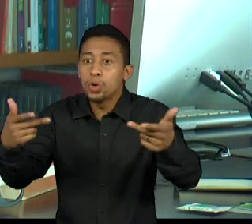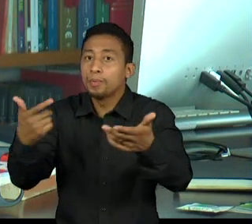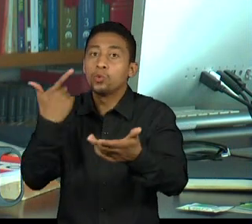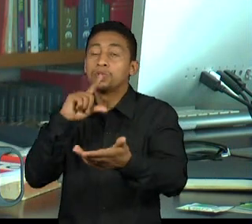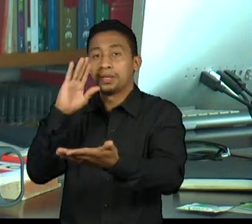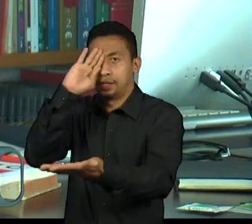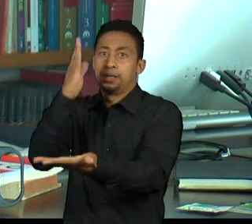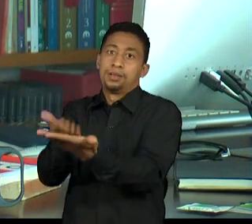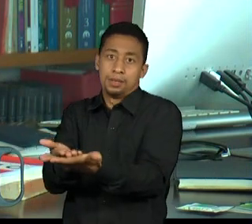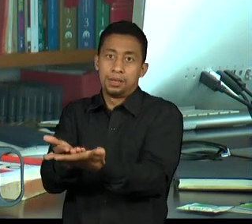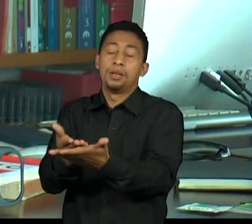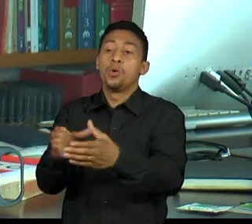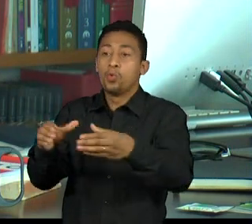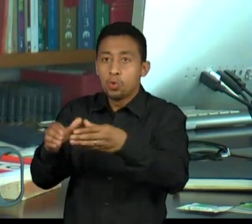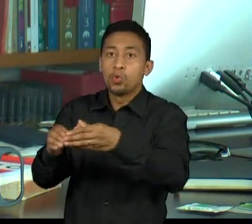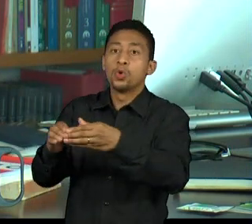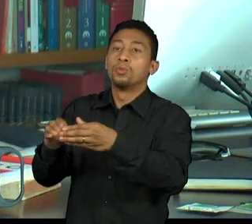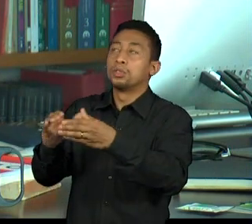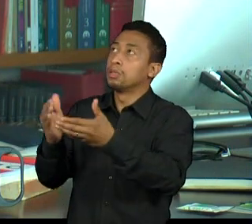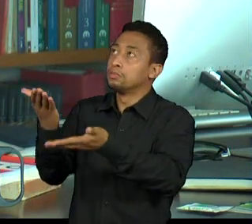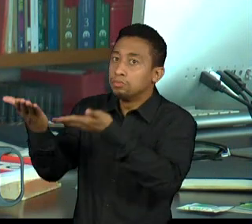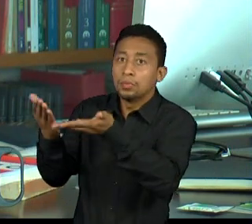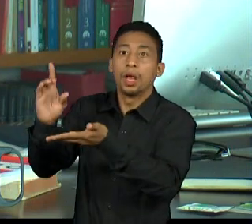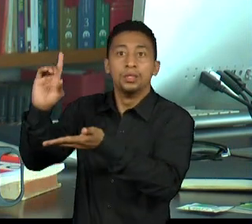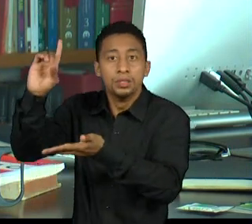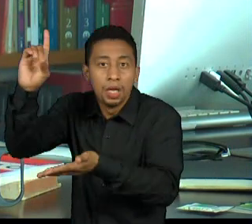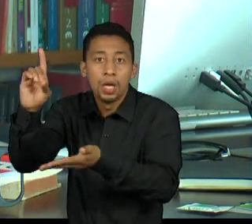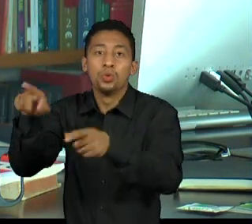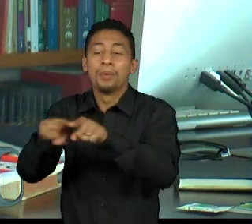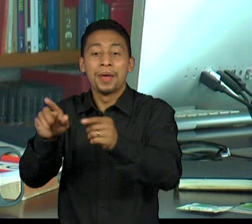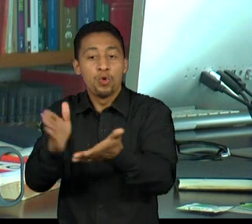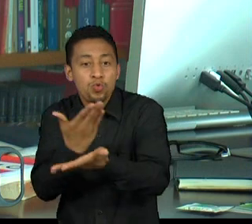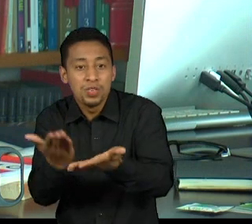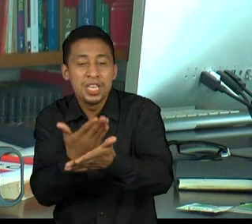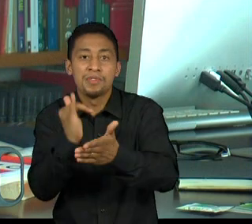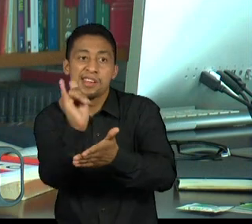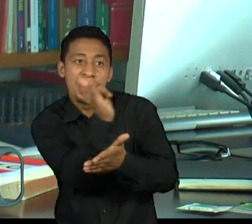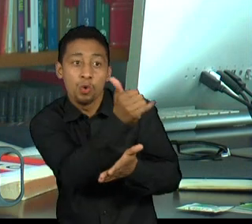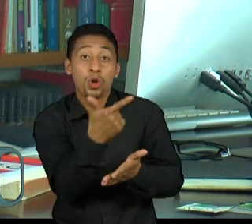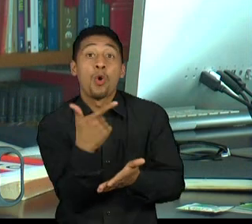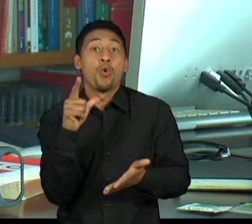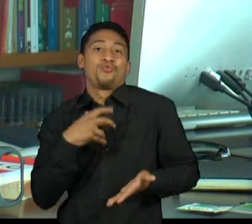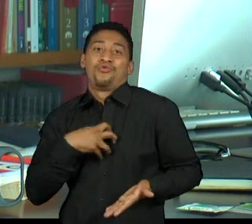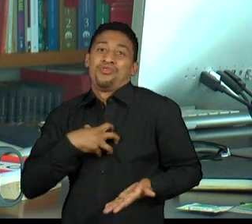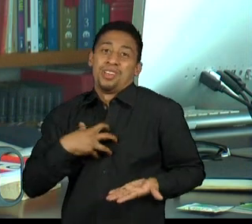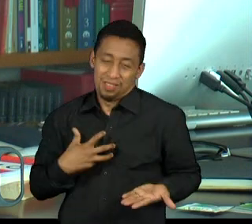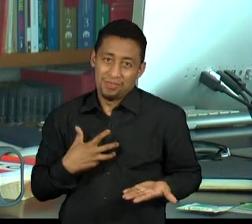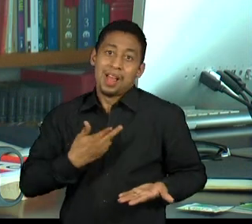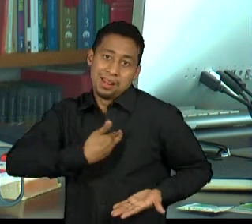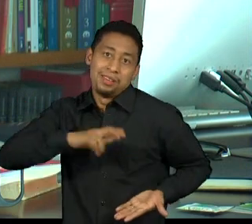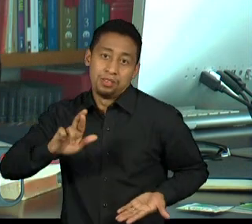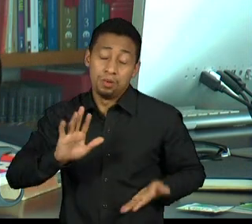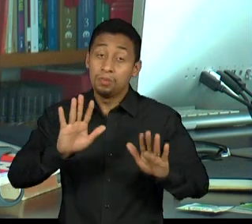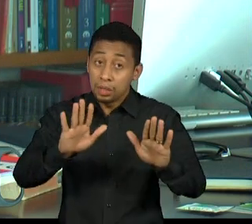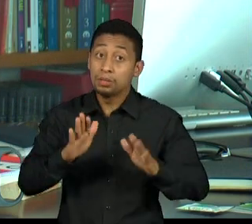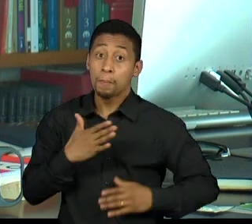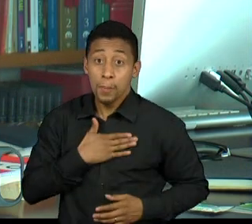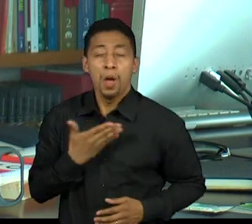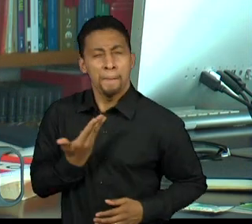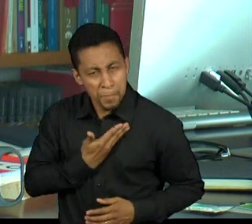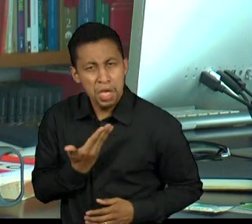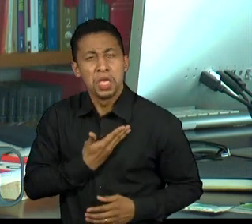esses livros que estão falando de uma outra maneira sobre a religião. Porque eu tenho amigos, pessoas que eu